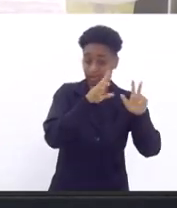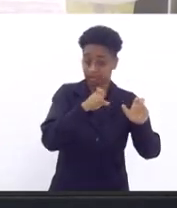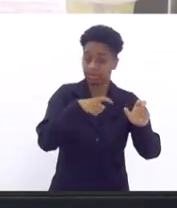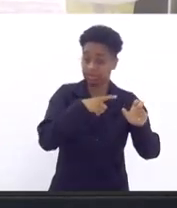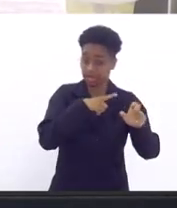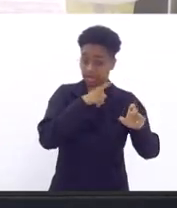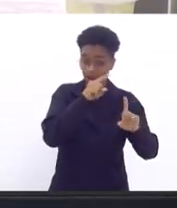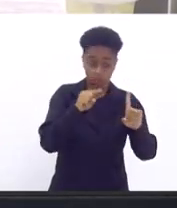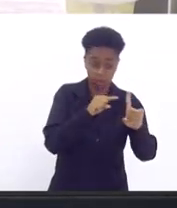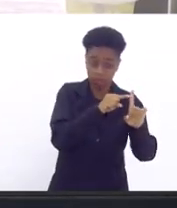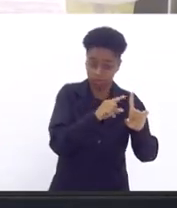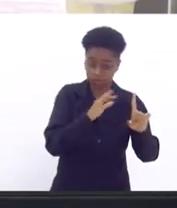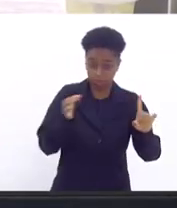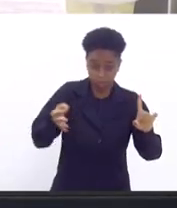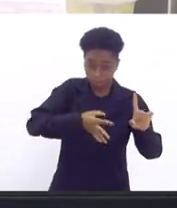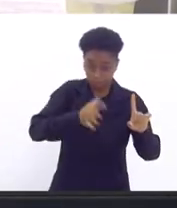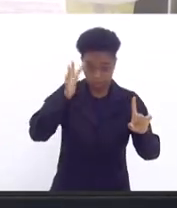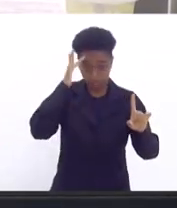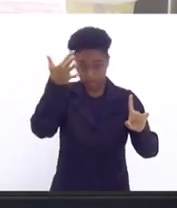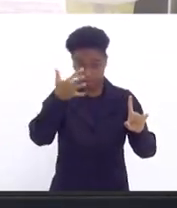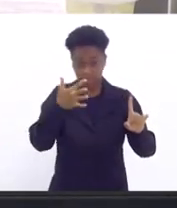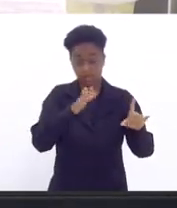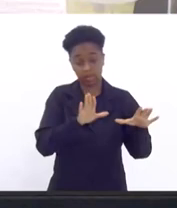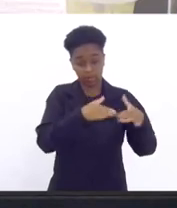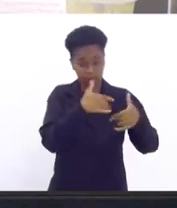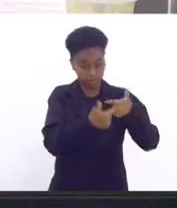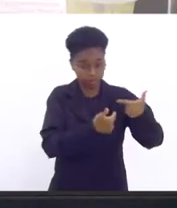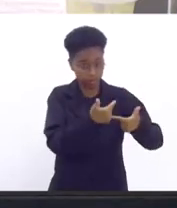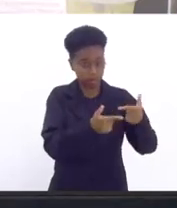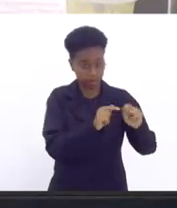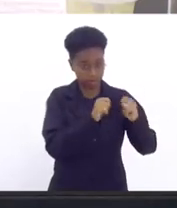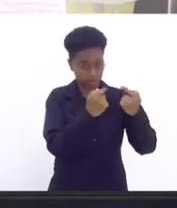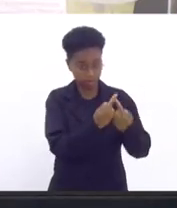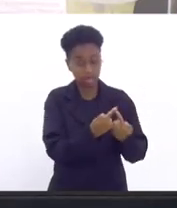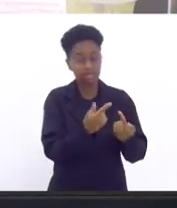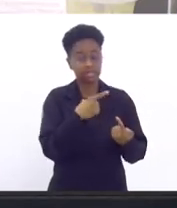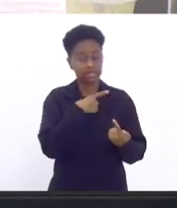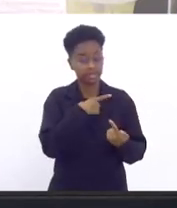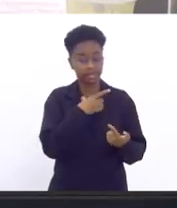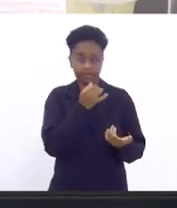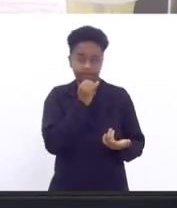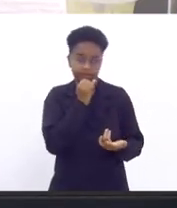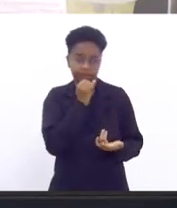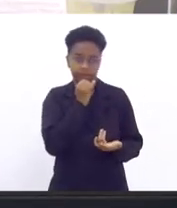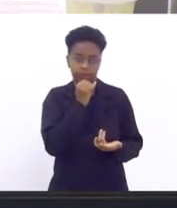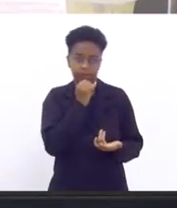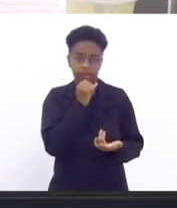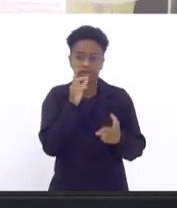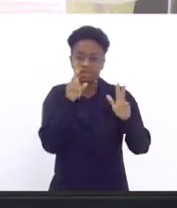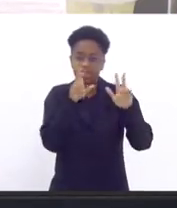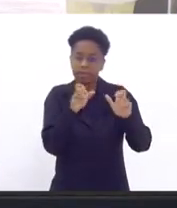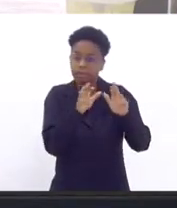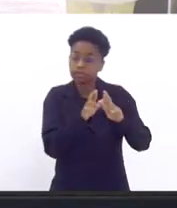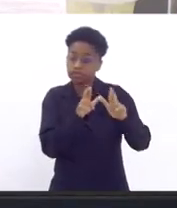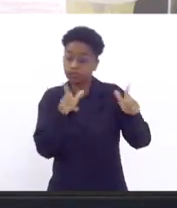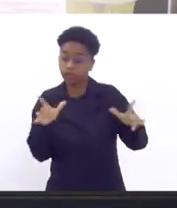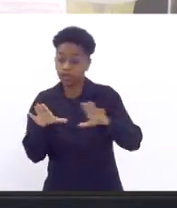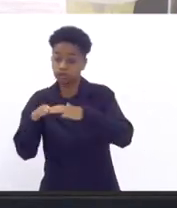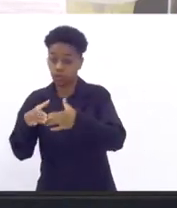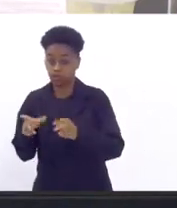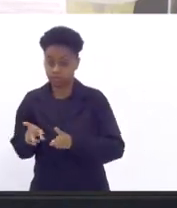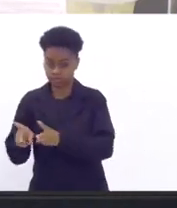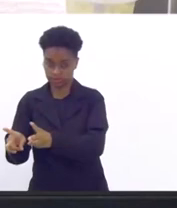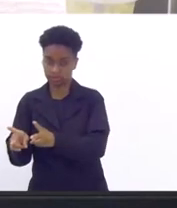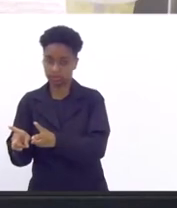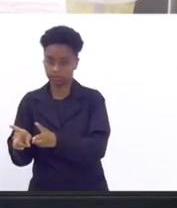definido para trás parlamentar né quer dizer a gente tem uma frente parlamentar que não fala a mesma coisa que uma comissão embora